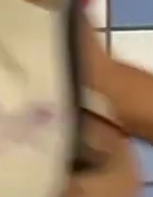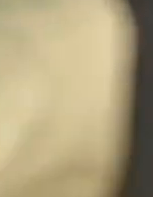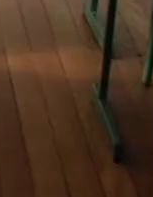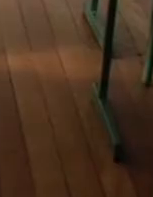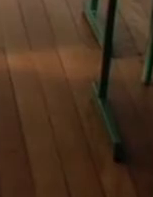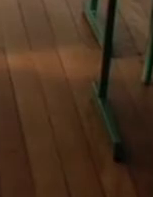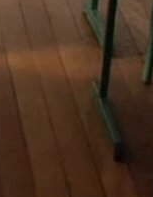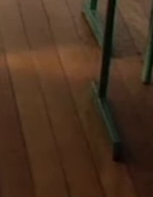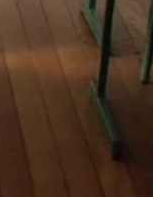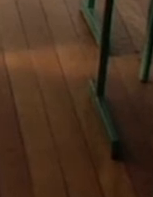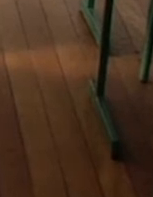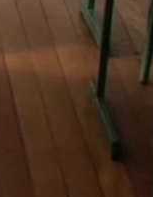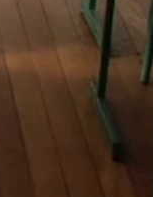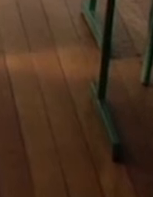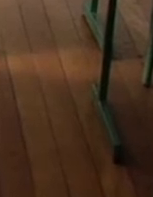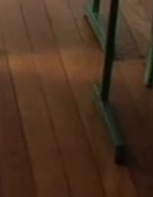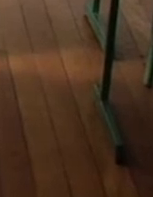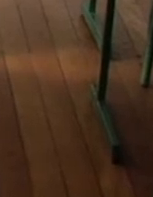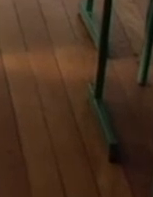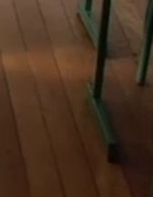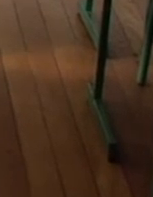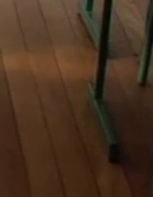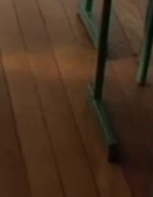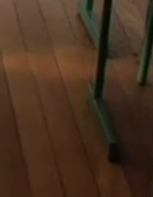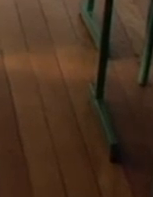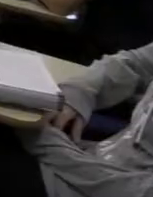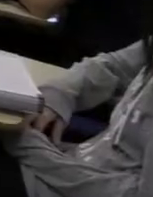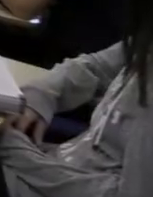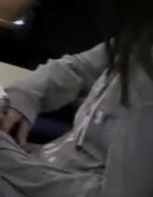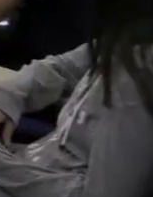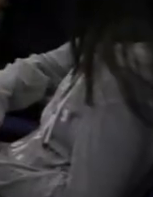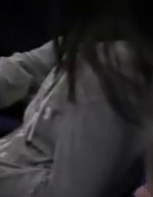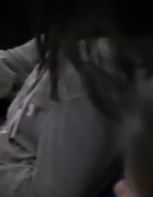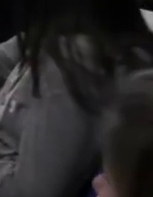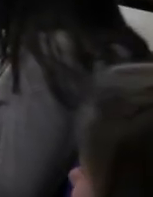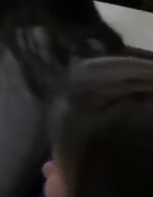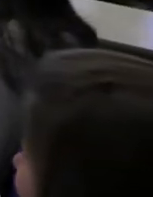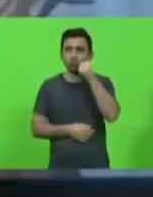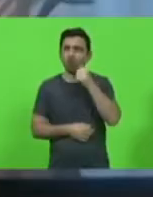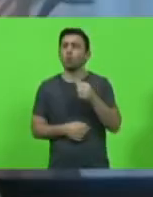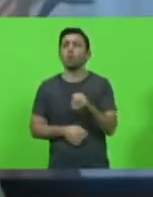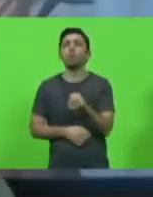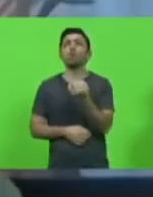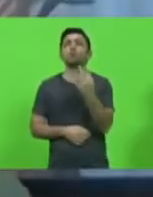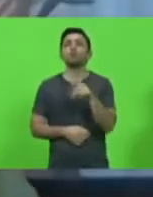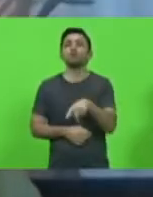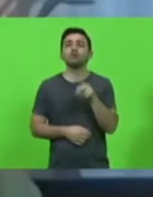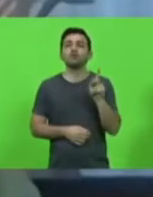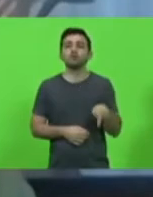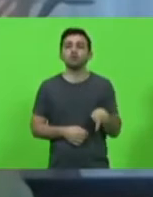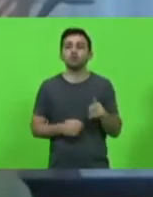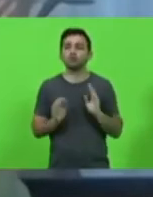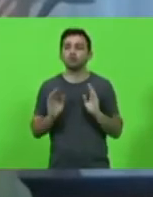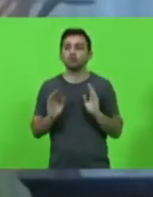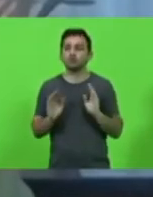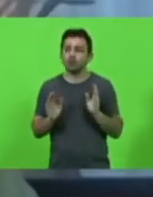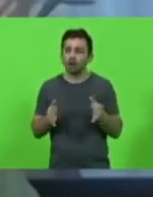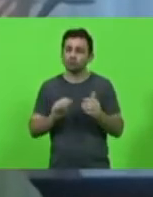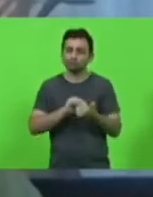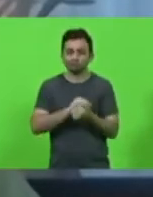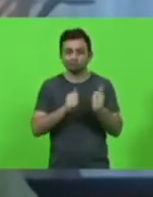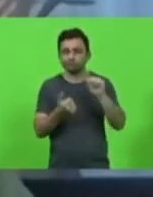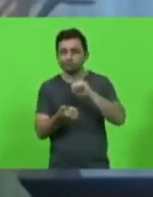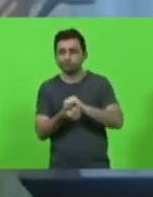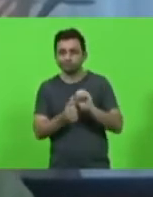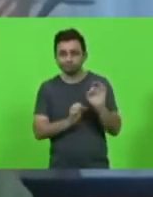computadores portáteis deverão ser distribuídos aos professores da rede estadual de ensino. Relatora do projeto de lei na Comissão